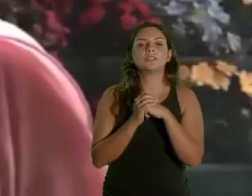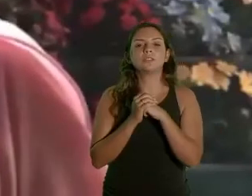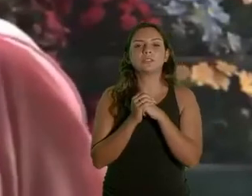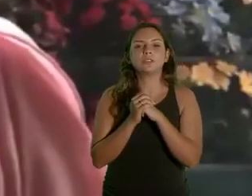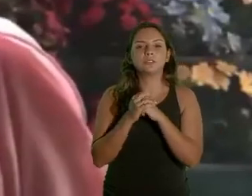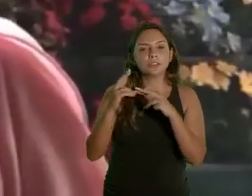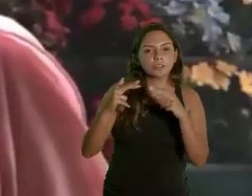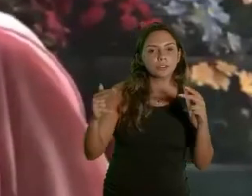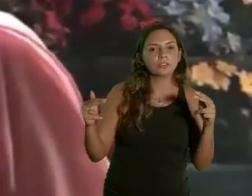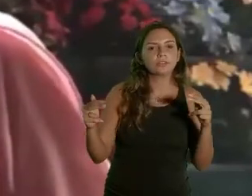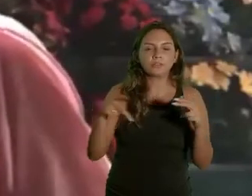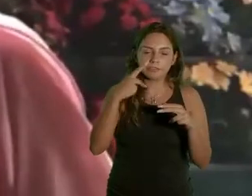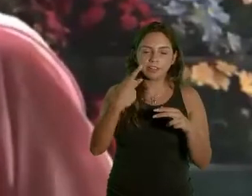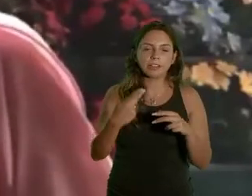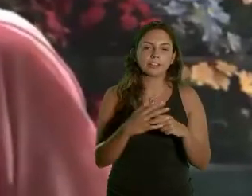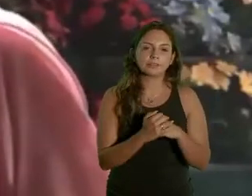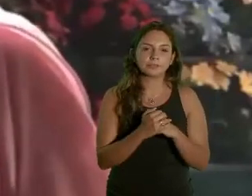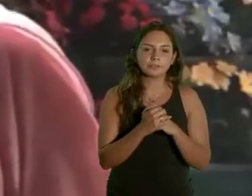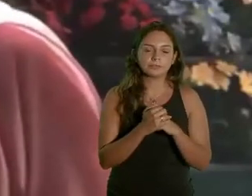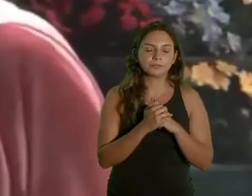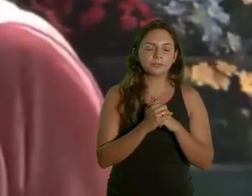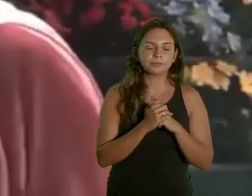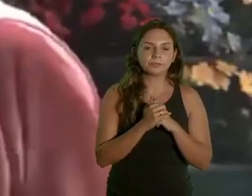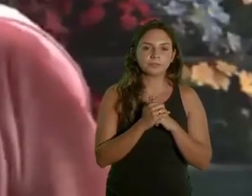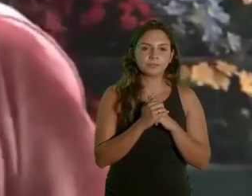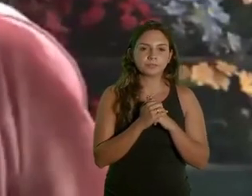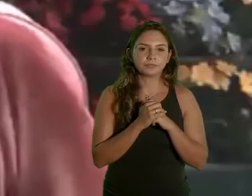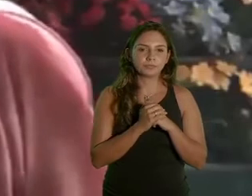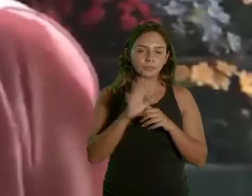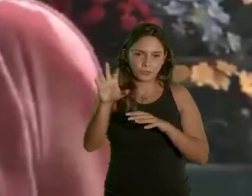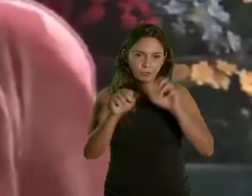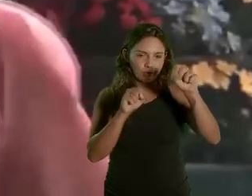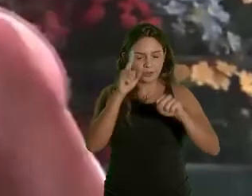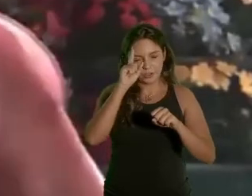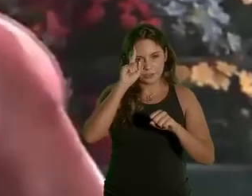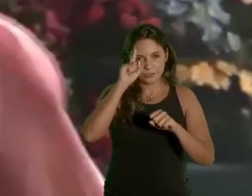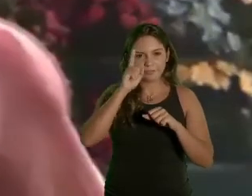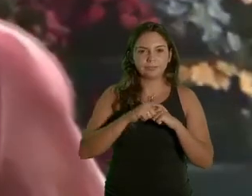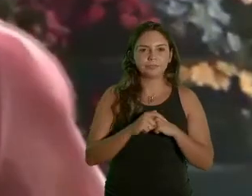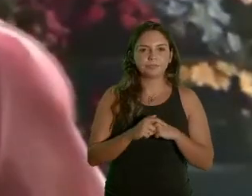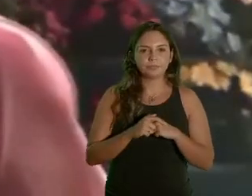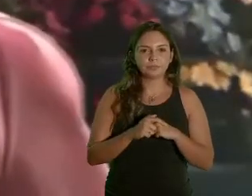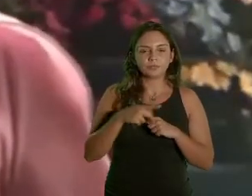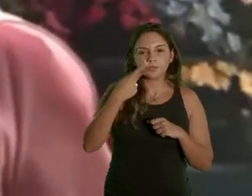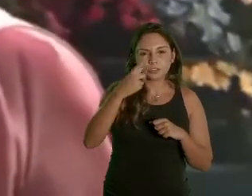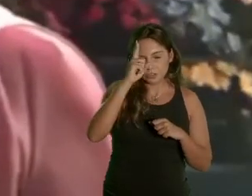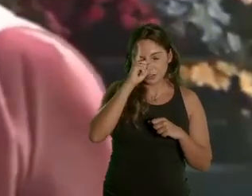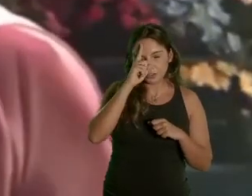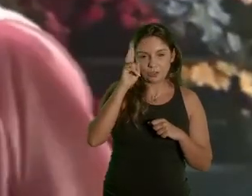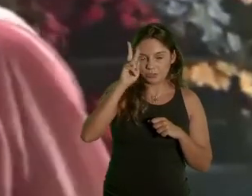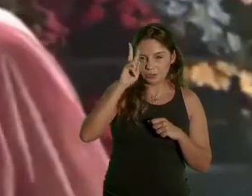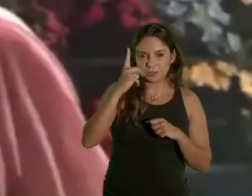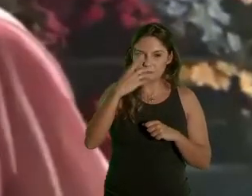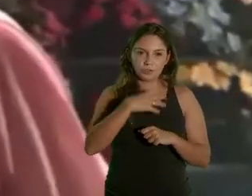tanta coisa, ele fala, ele cata o cotidiano e conta a história do cotidiano de